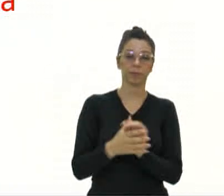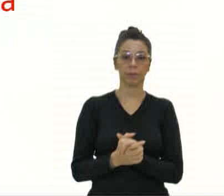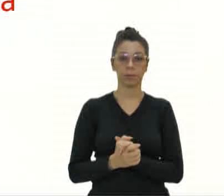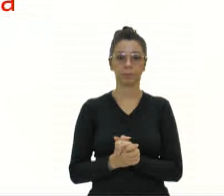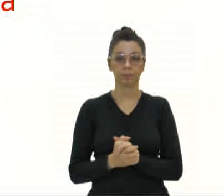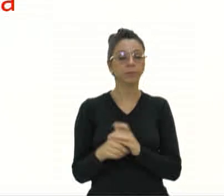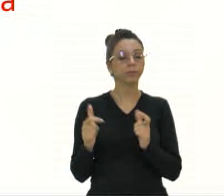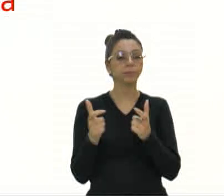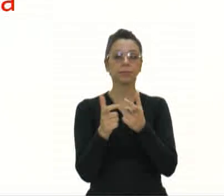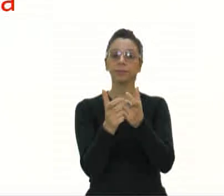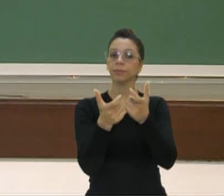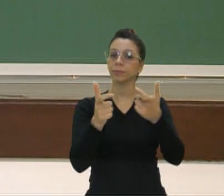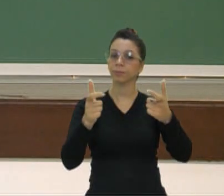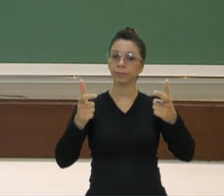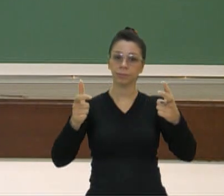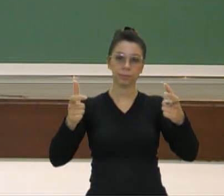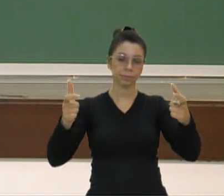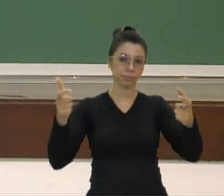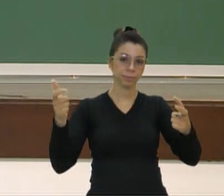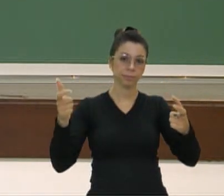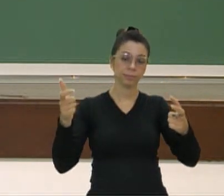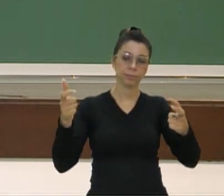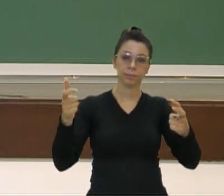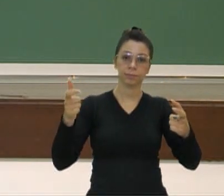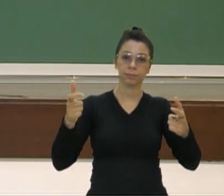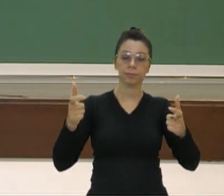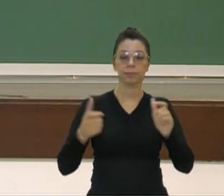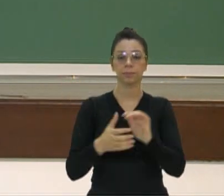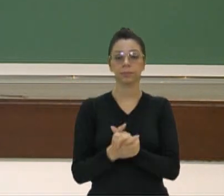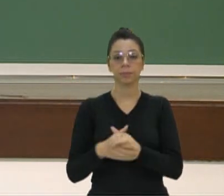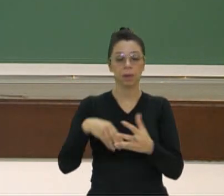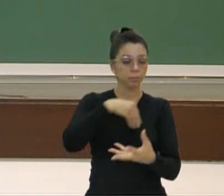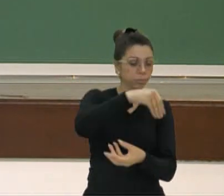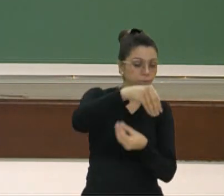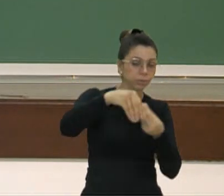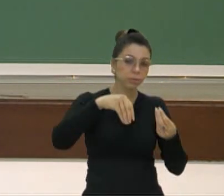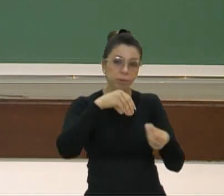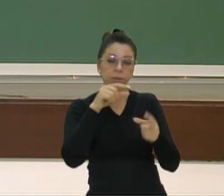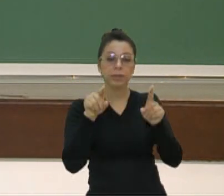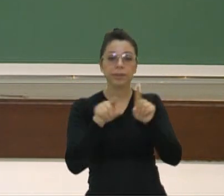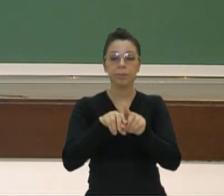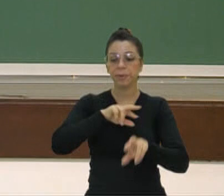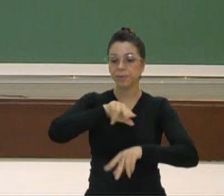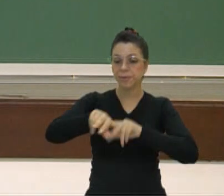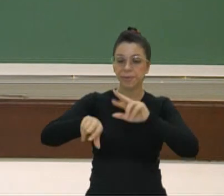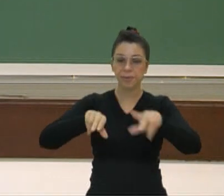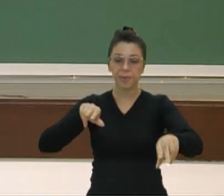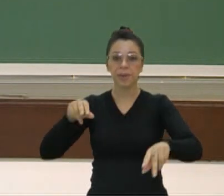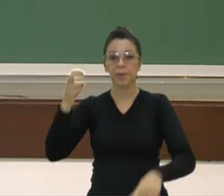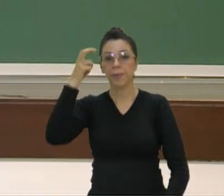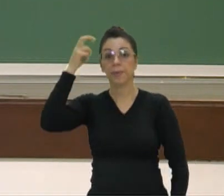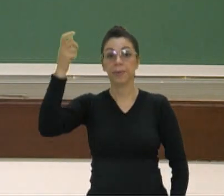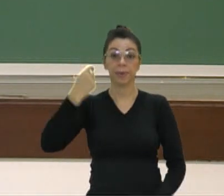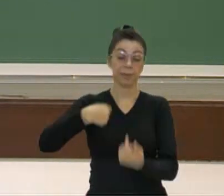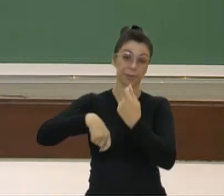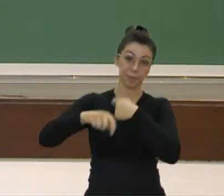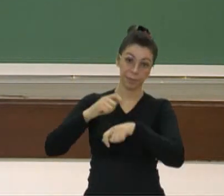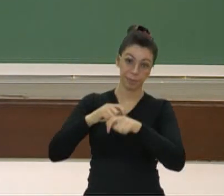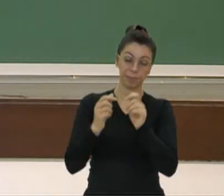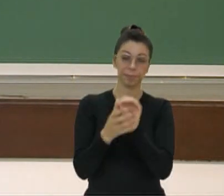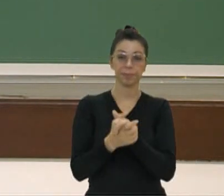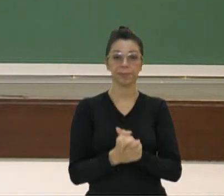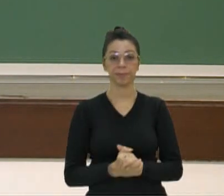uma amplitude grande tanto em termos de miscigenação quanto de diversificação cultural e econômica